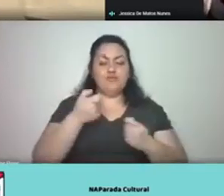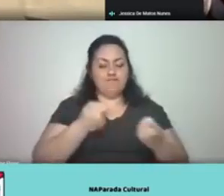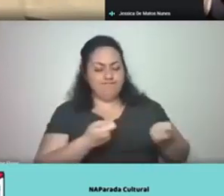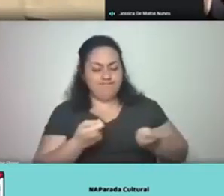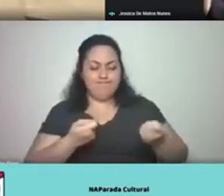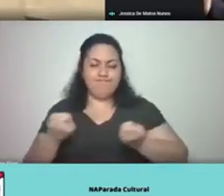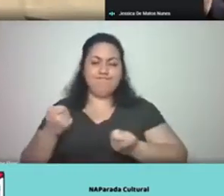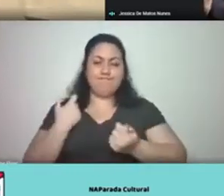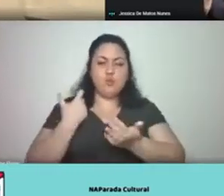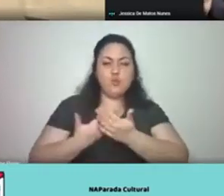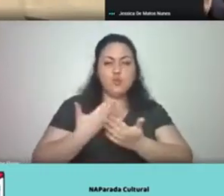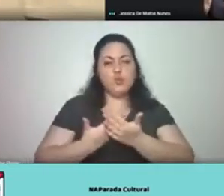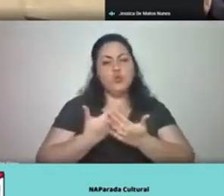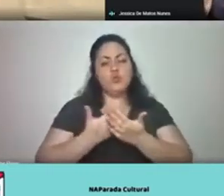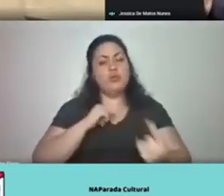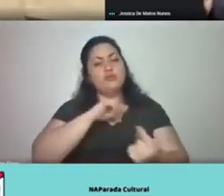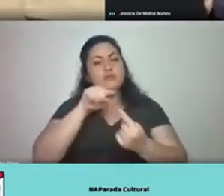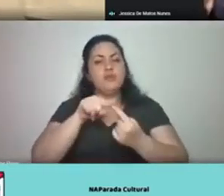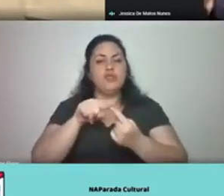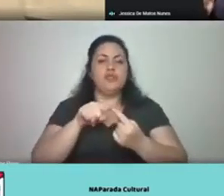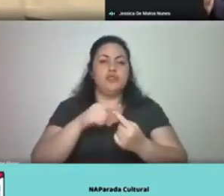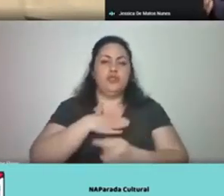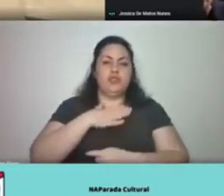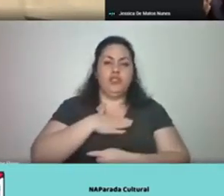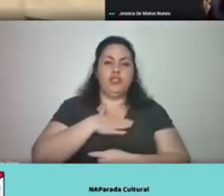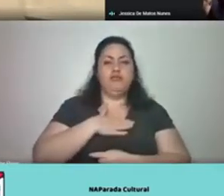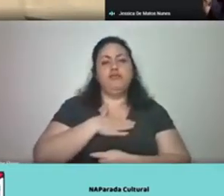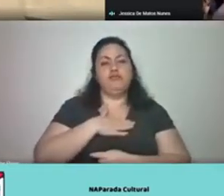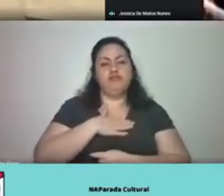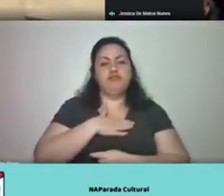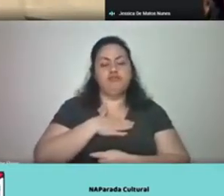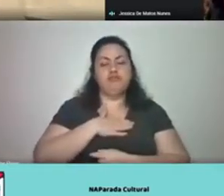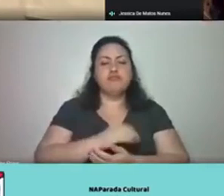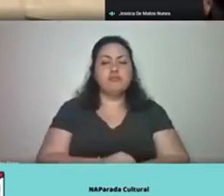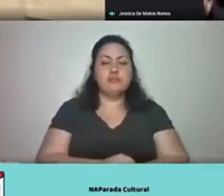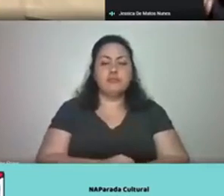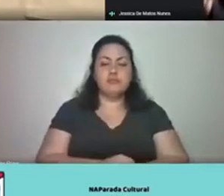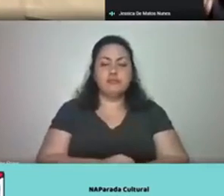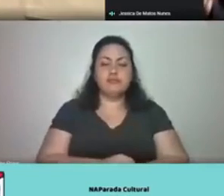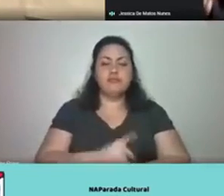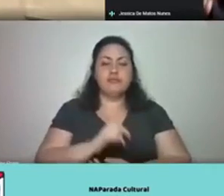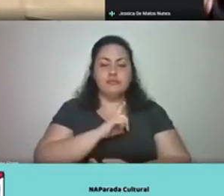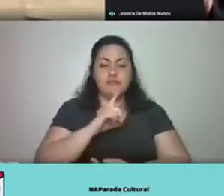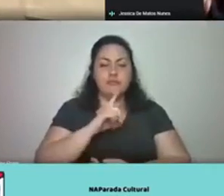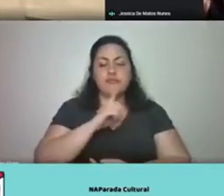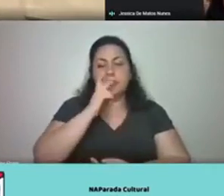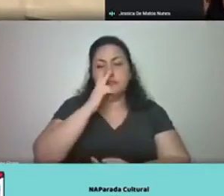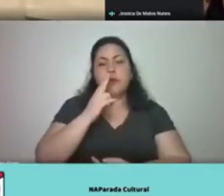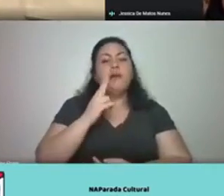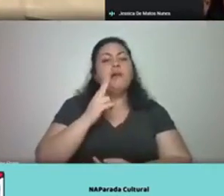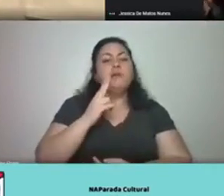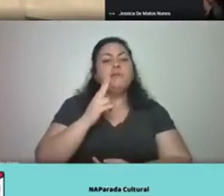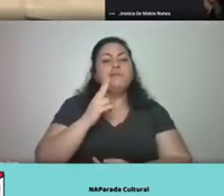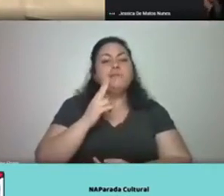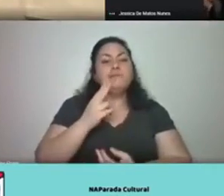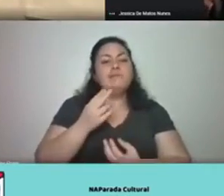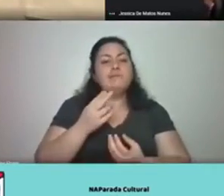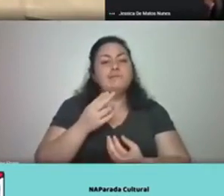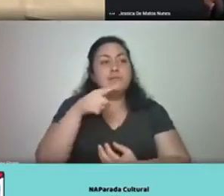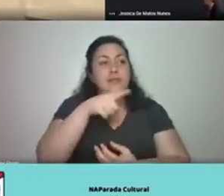buscar os seus objetivos, e é assim, né? As especialidades, ou mesmo uma visão generalista, nos traz essa possibilidade,